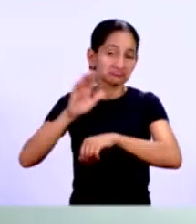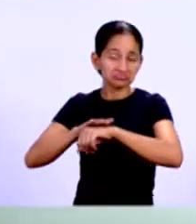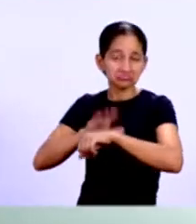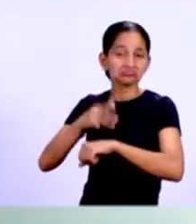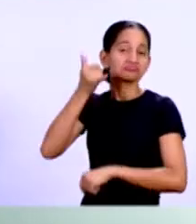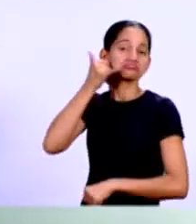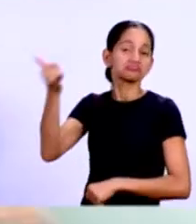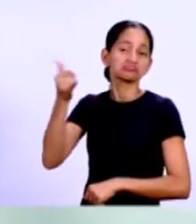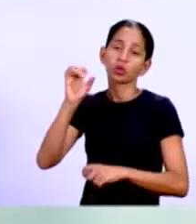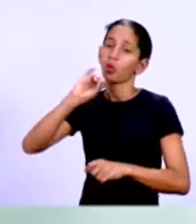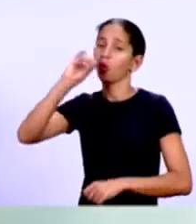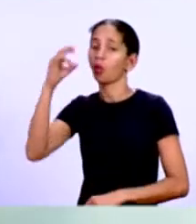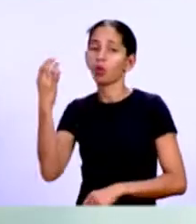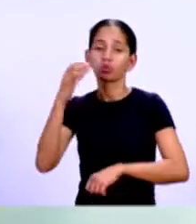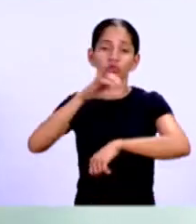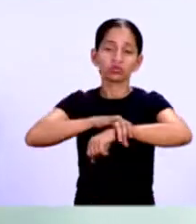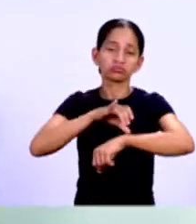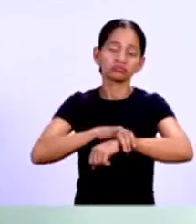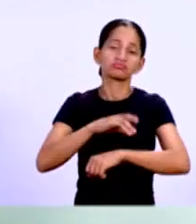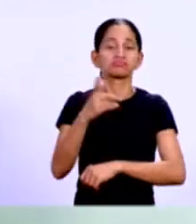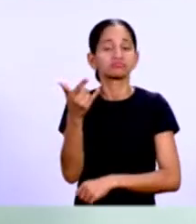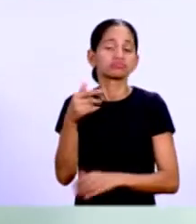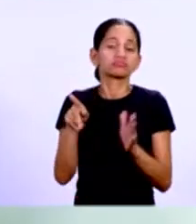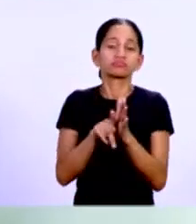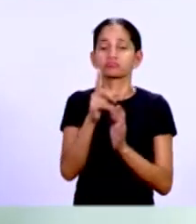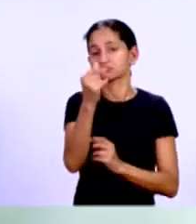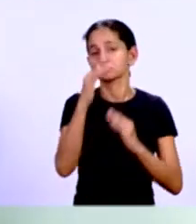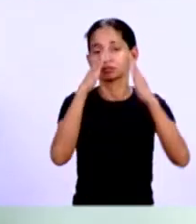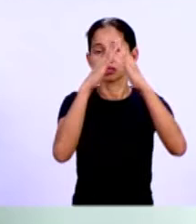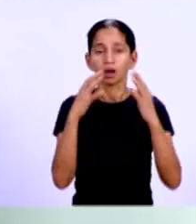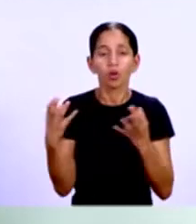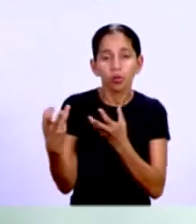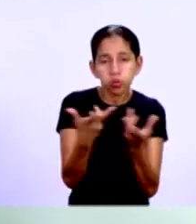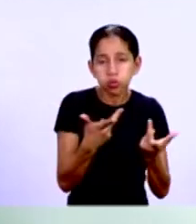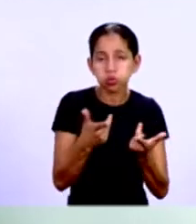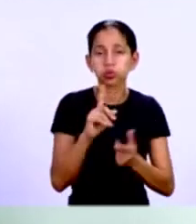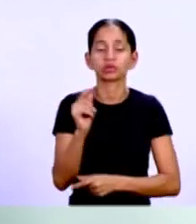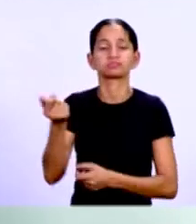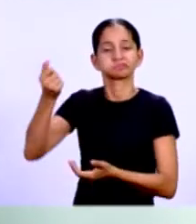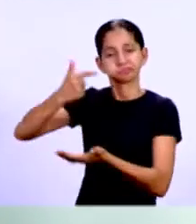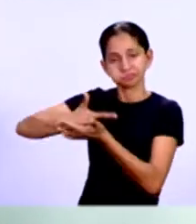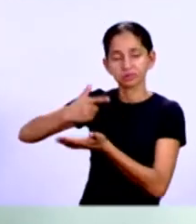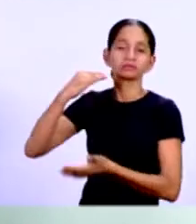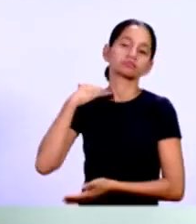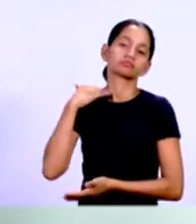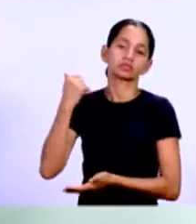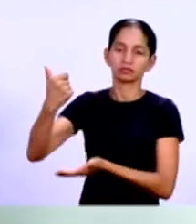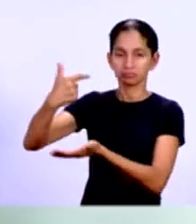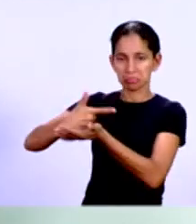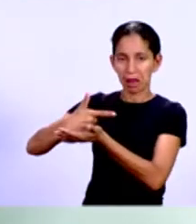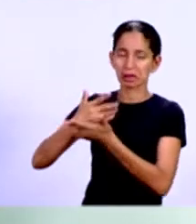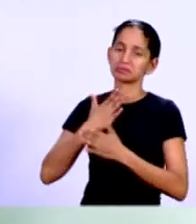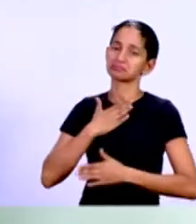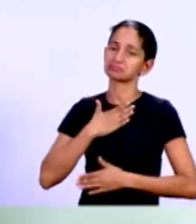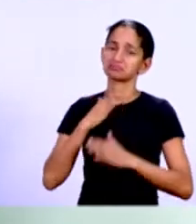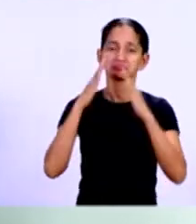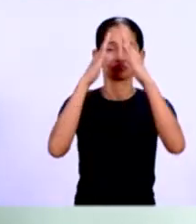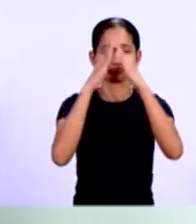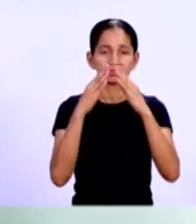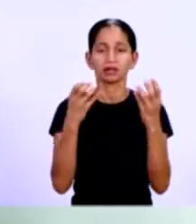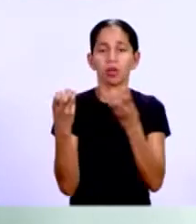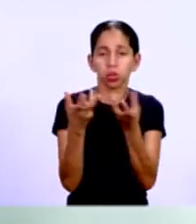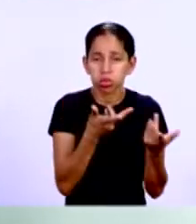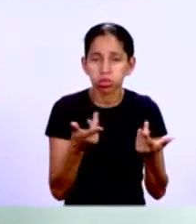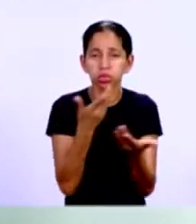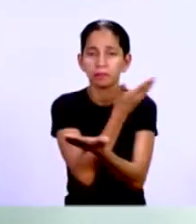pode ter um seguro para sua casa, caso ela queime. Esses são diferentes níveis de mitigação, à medida que você se protege cada vez mais